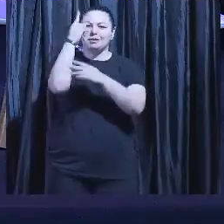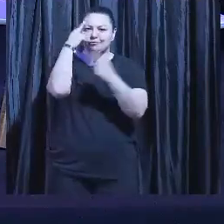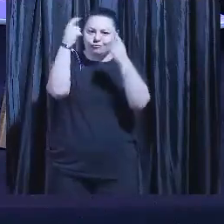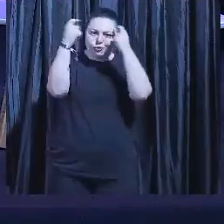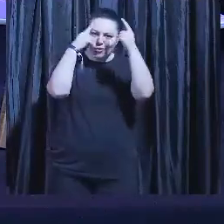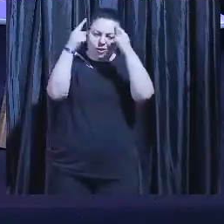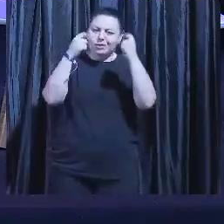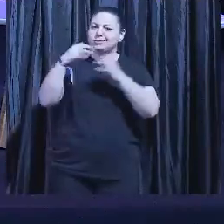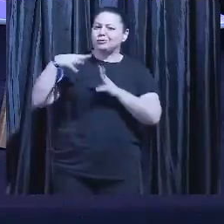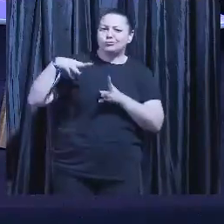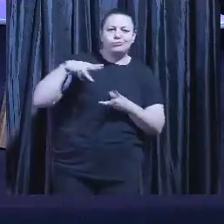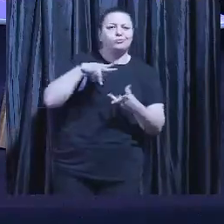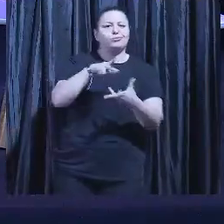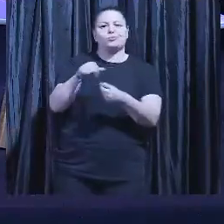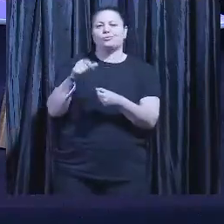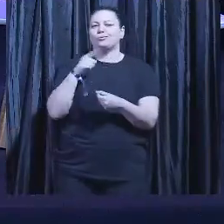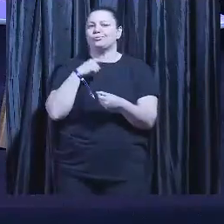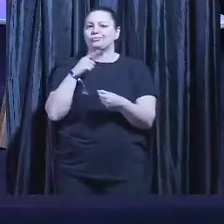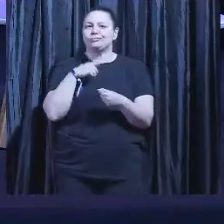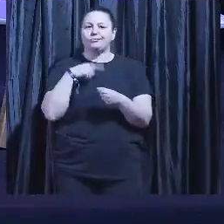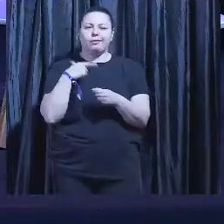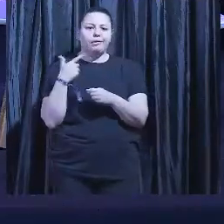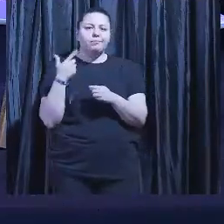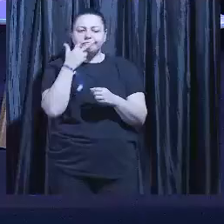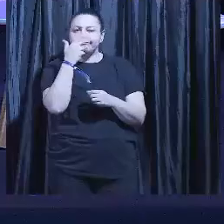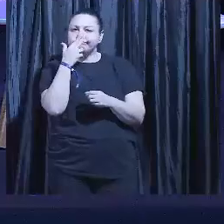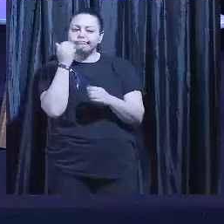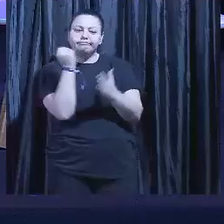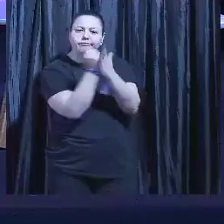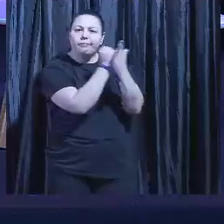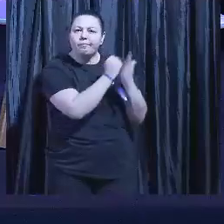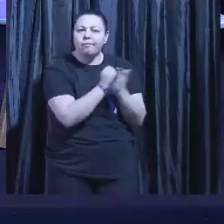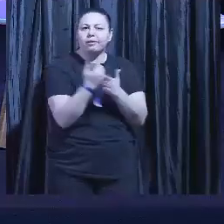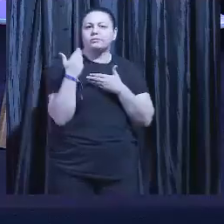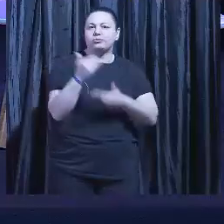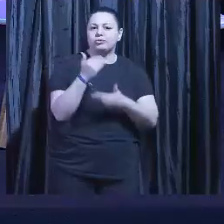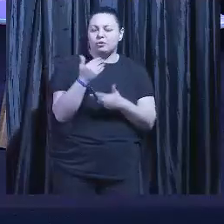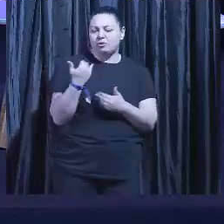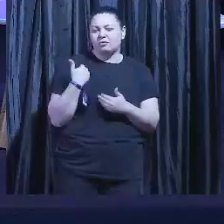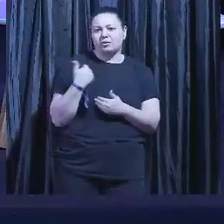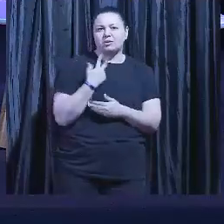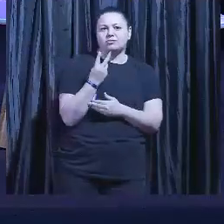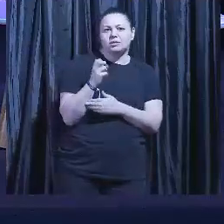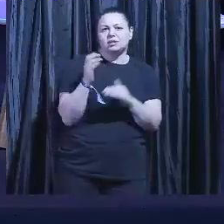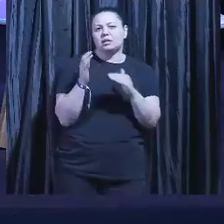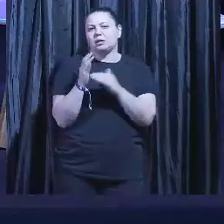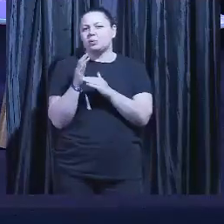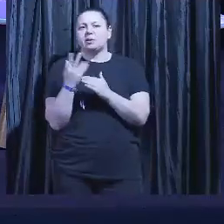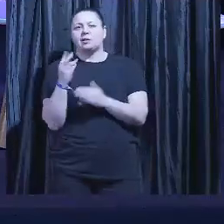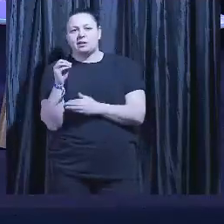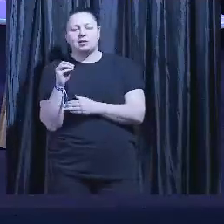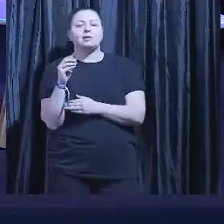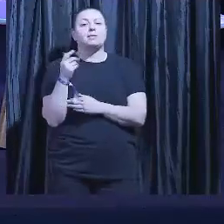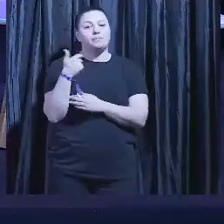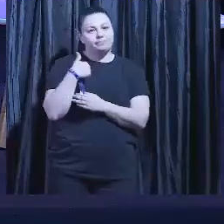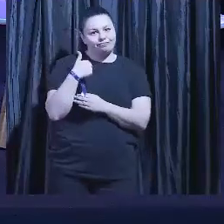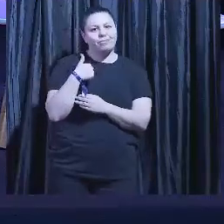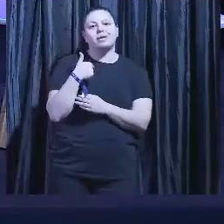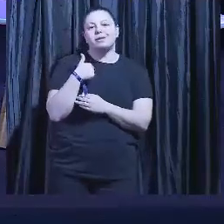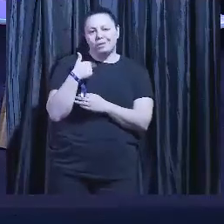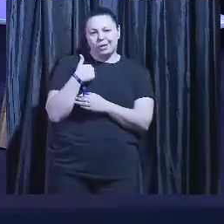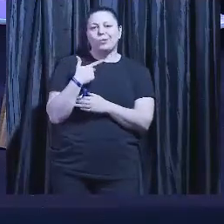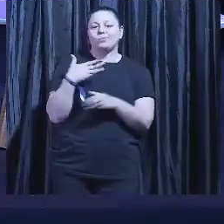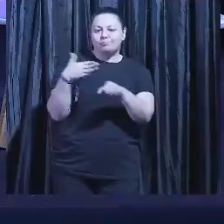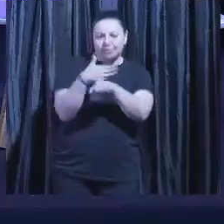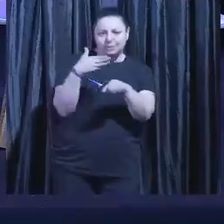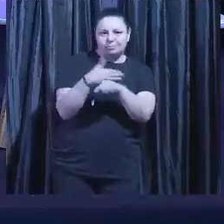por assassinatos de jovens entre 15 e 25 anos. Eu era um jovem possível causador ou sofredor dessa